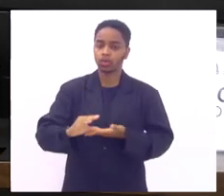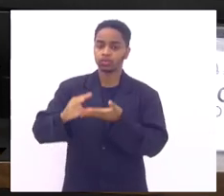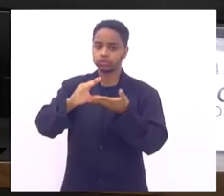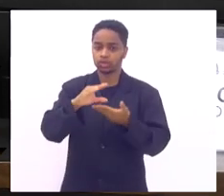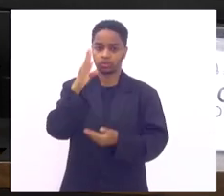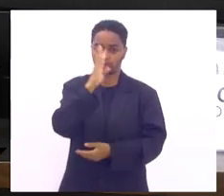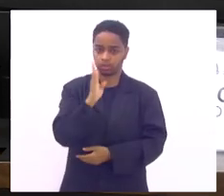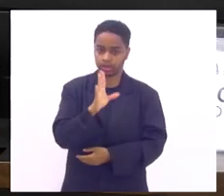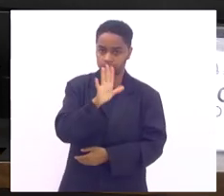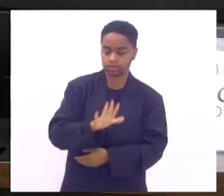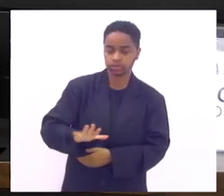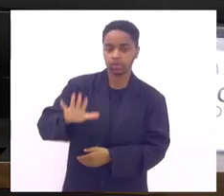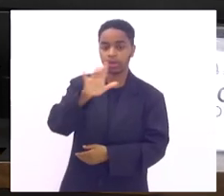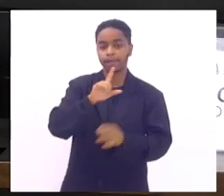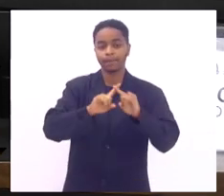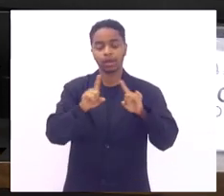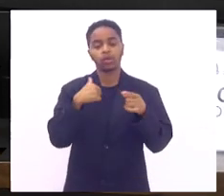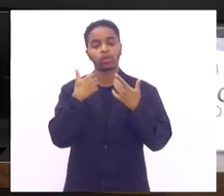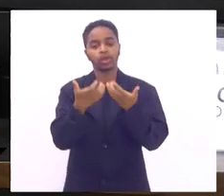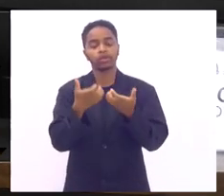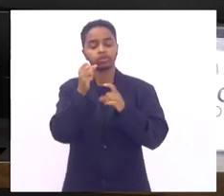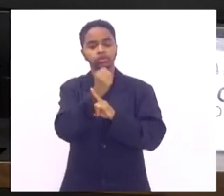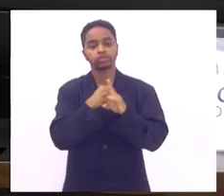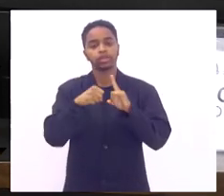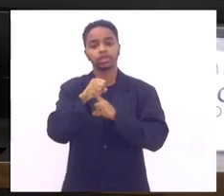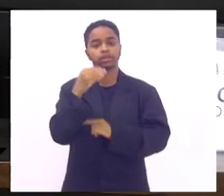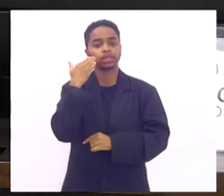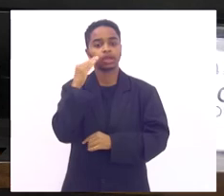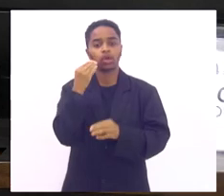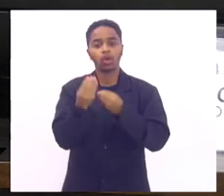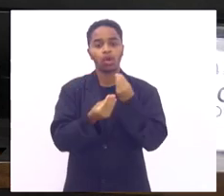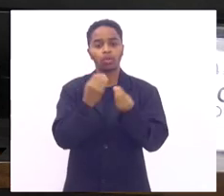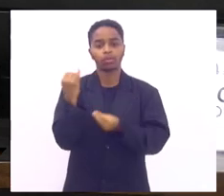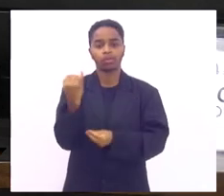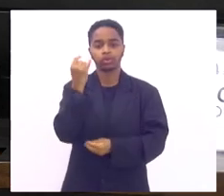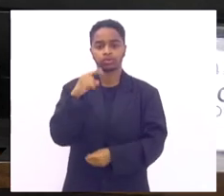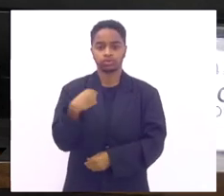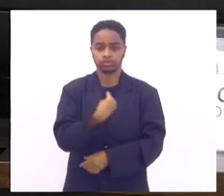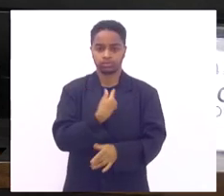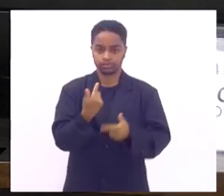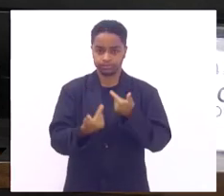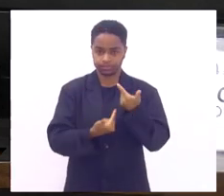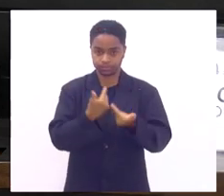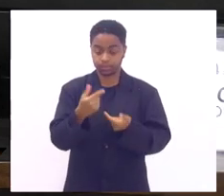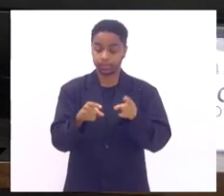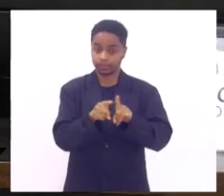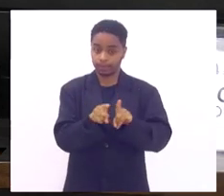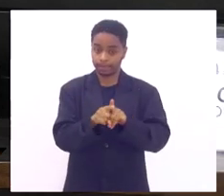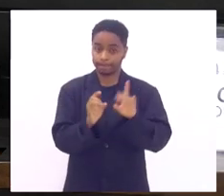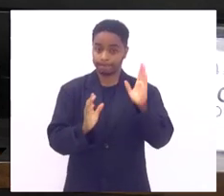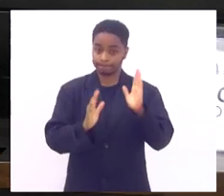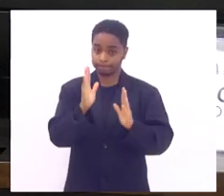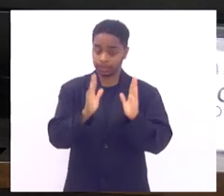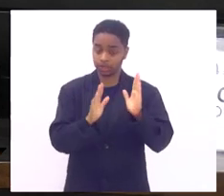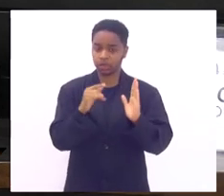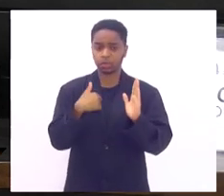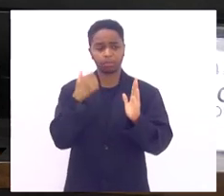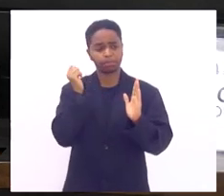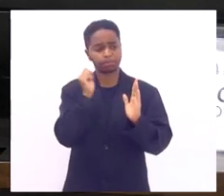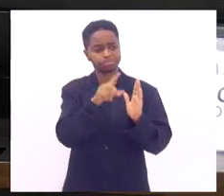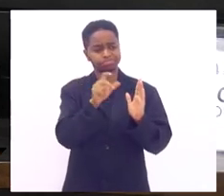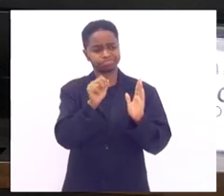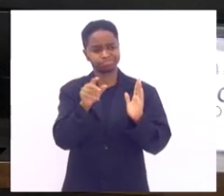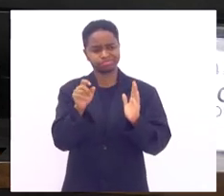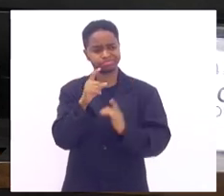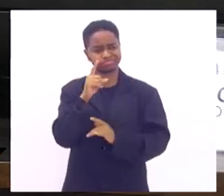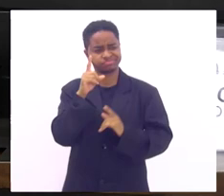a sociedade, entendesse a importância do nosso trabalho. E aí, naquela hora ali, eu vi um monte de carinha tortinha